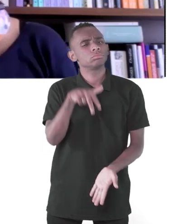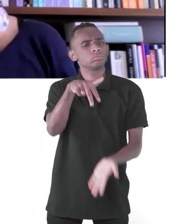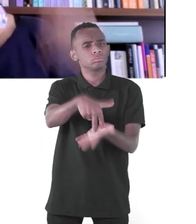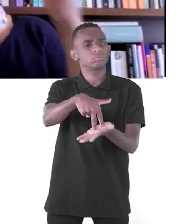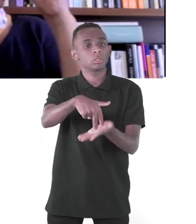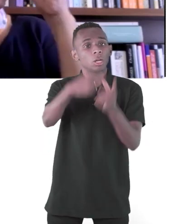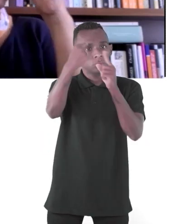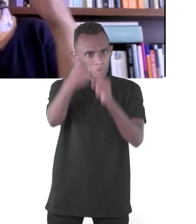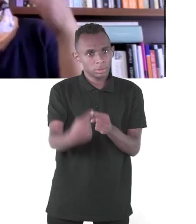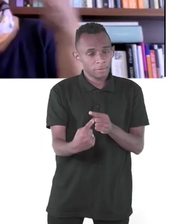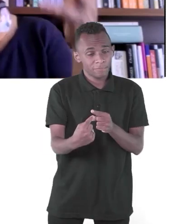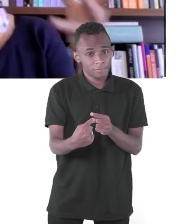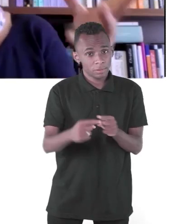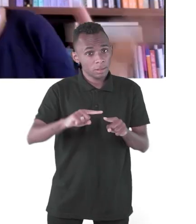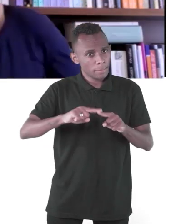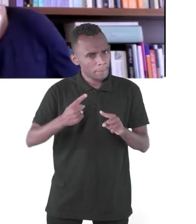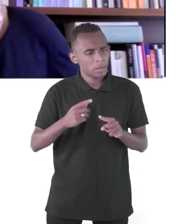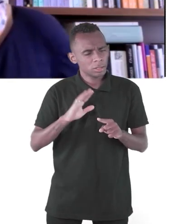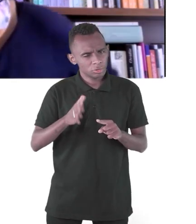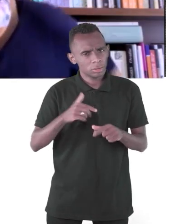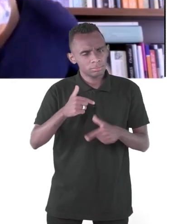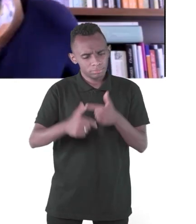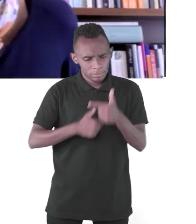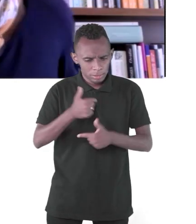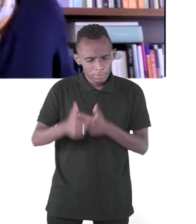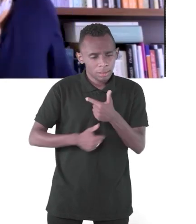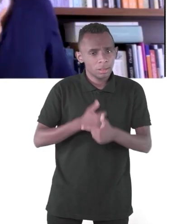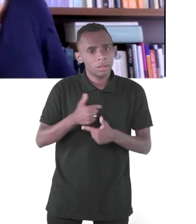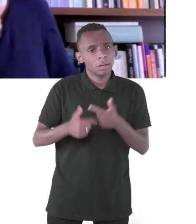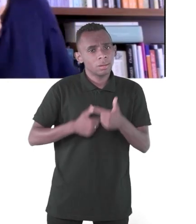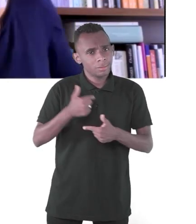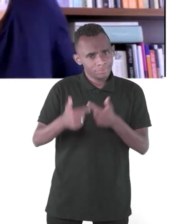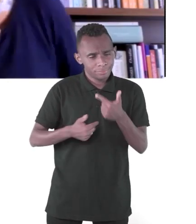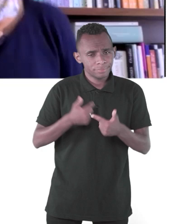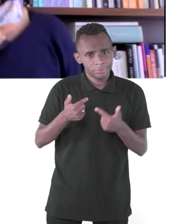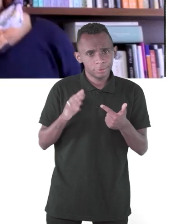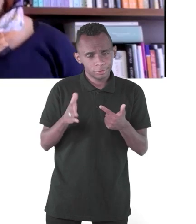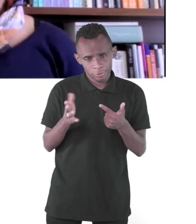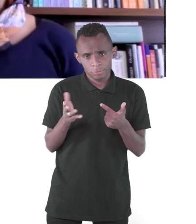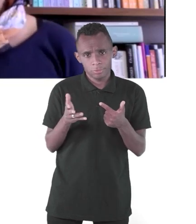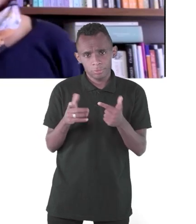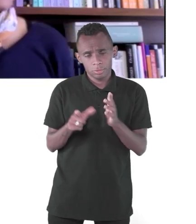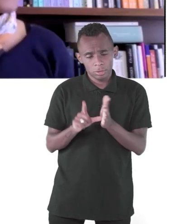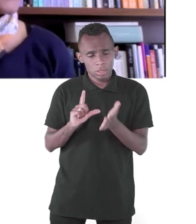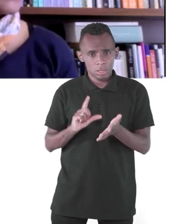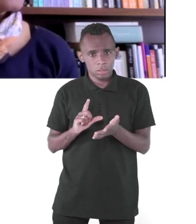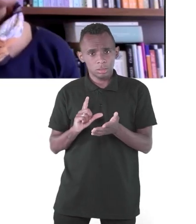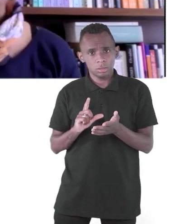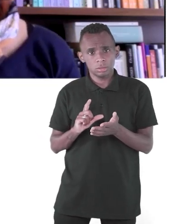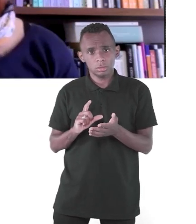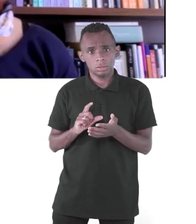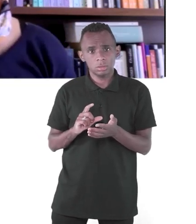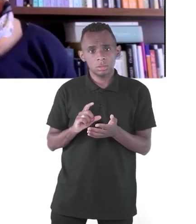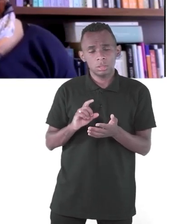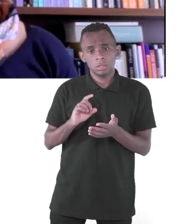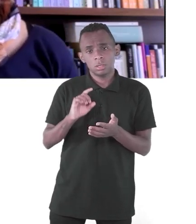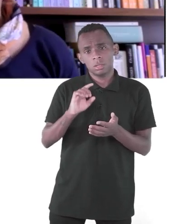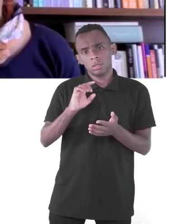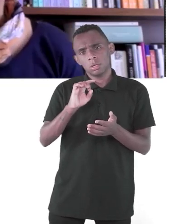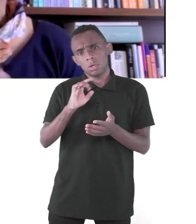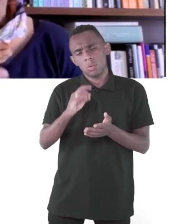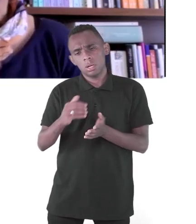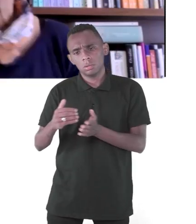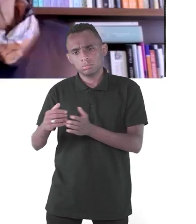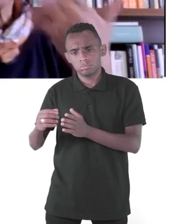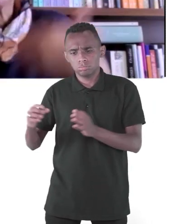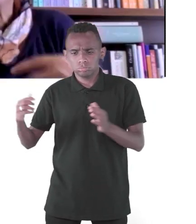tremendo. Mas já foi bastante feito, né, Afonso? Tem muita gente que já fez, então ela não está desbravando uma rota,